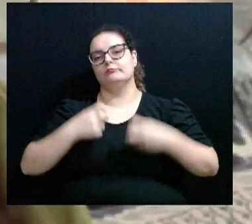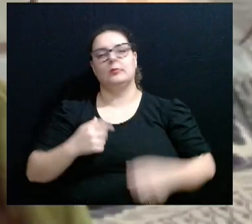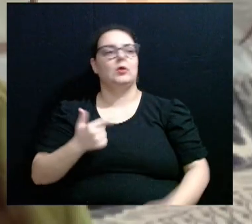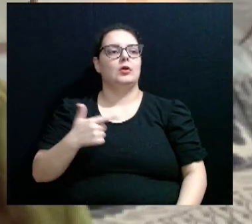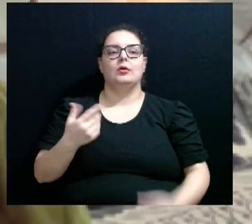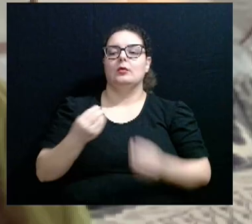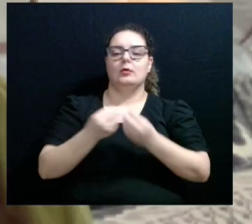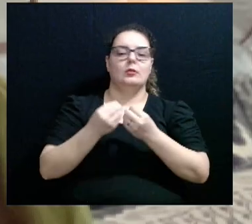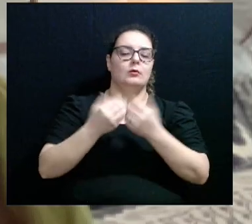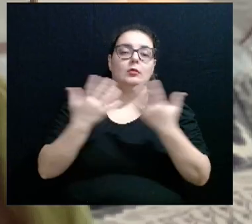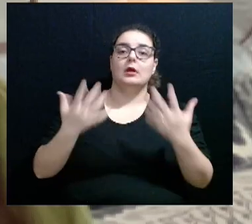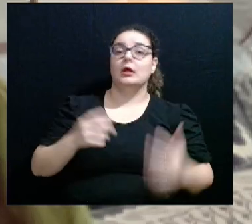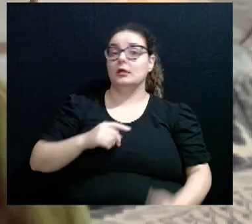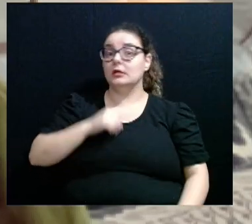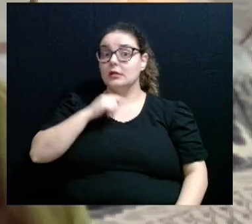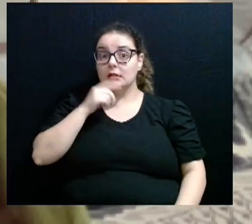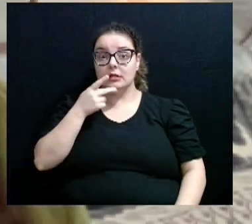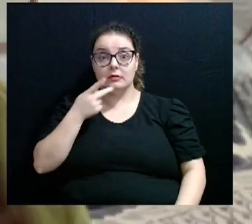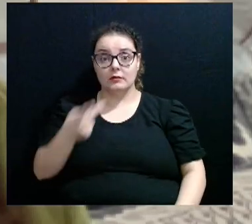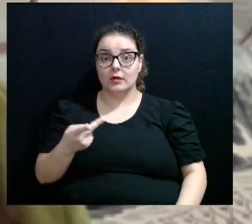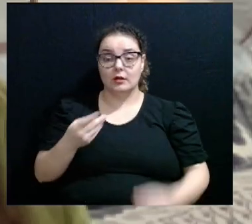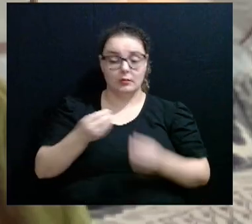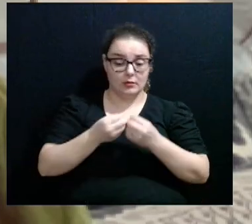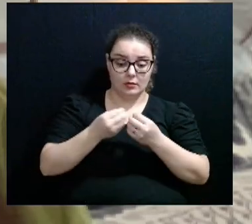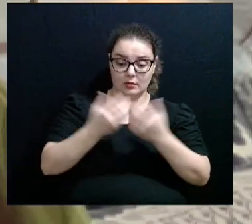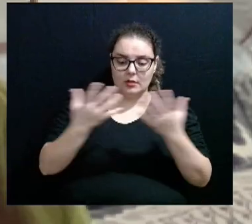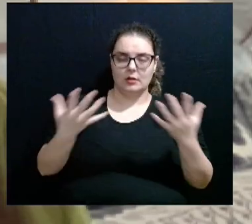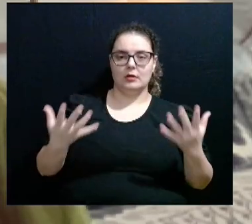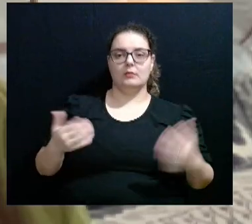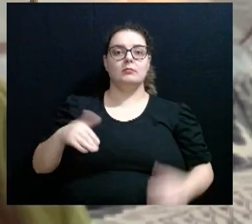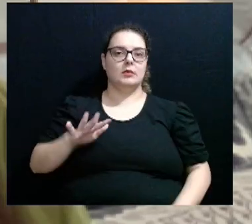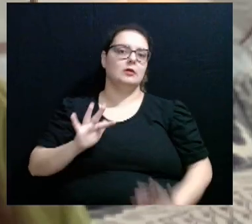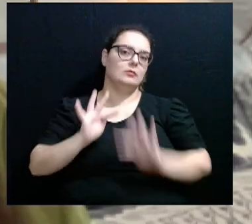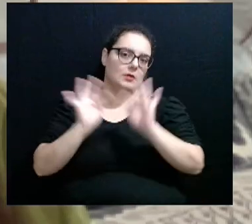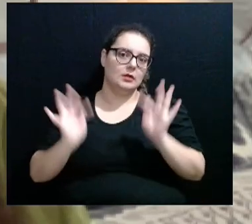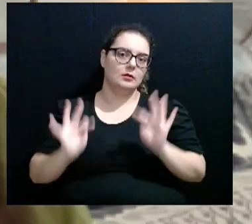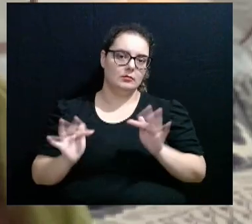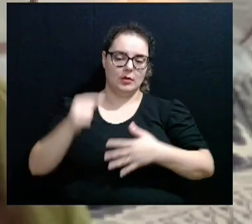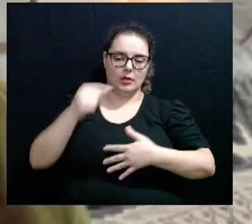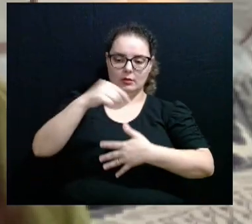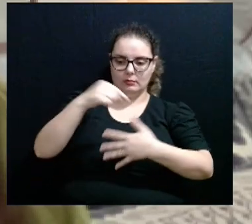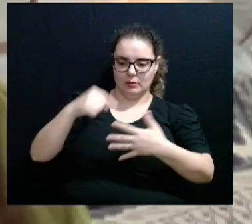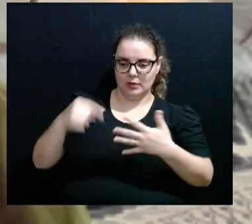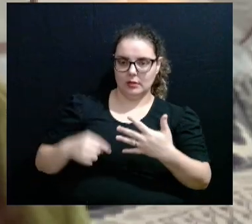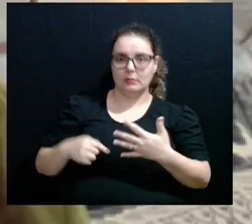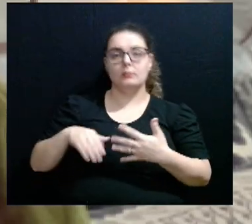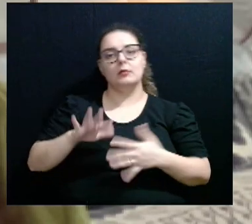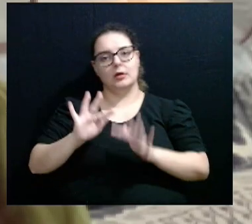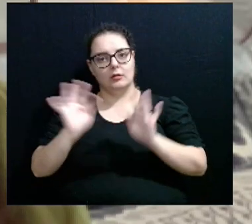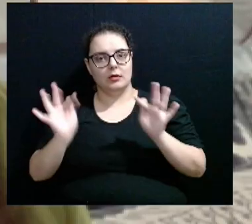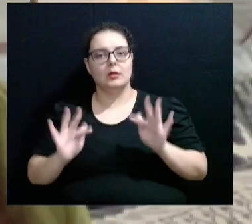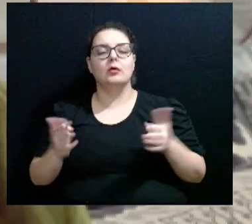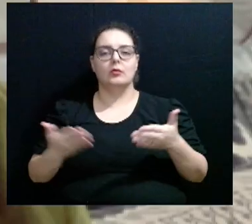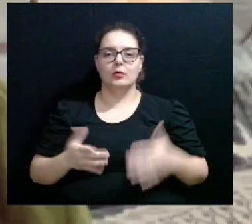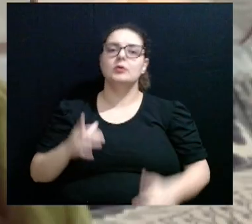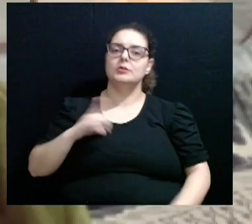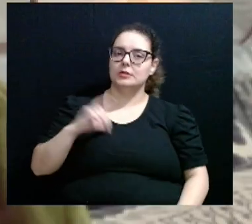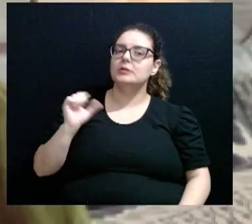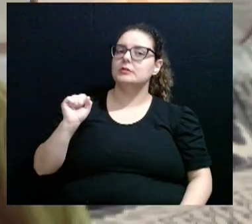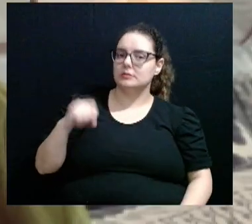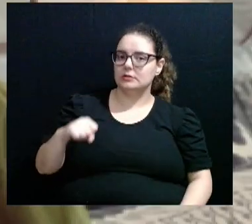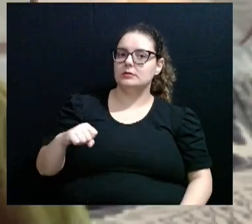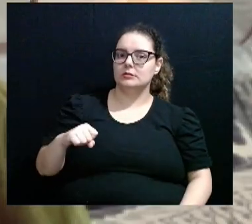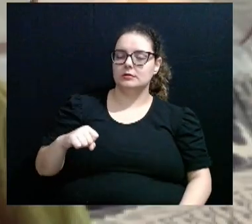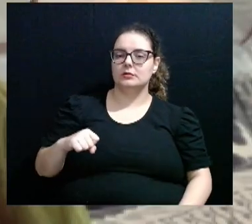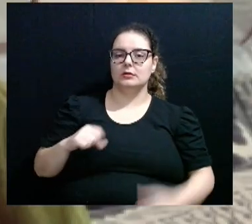pode falar fórmula para você de fato ser mais feliz. Mas os aspectos para você ser mais feliz, hoje eles têm sido sim difundidos e a gente